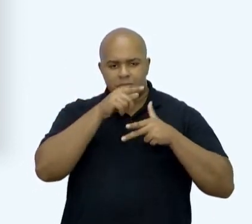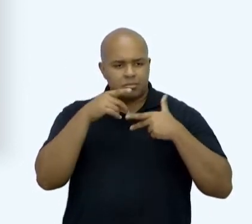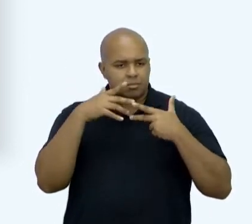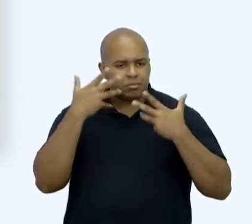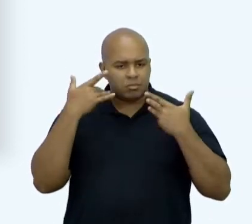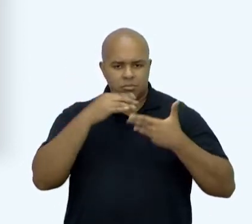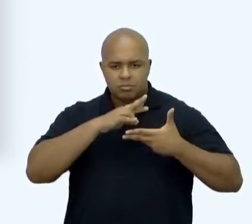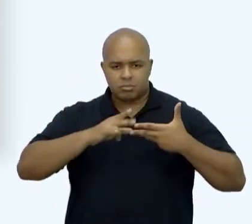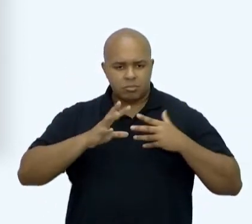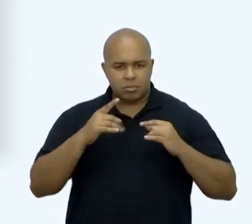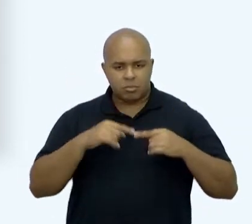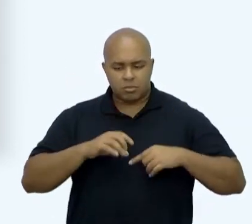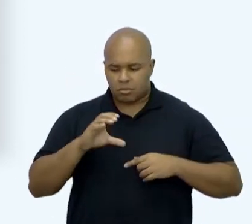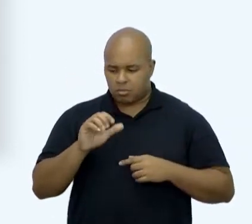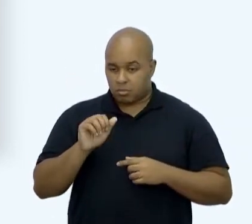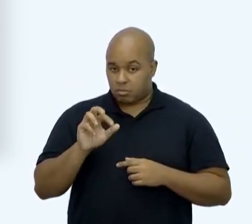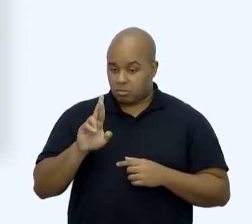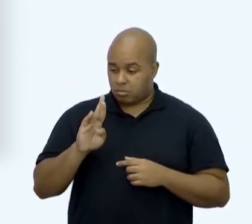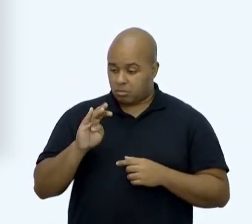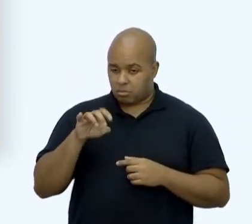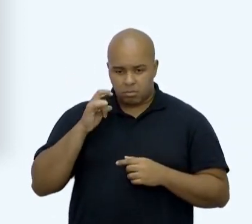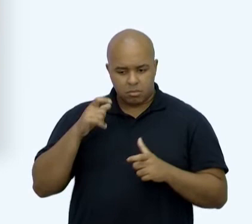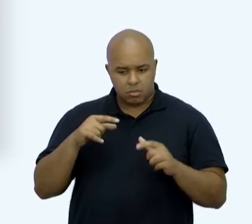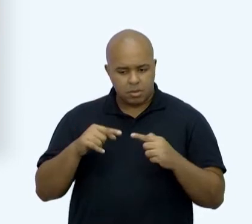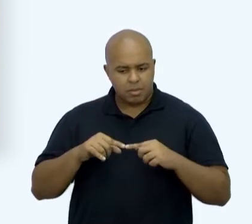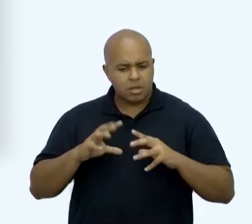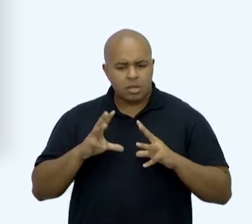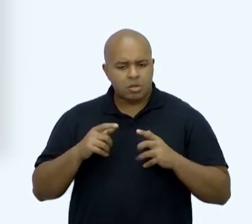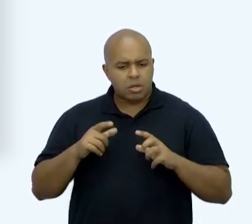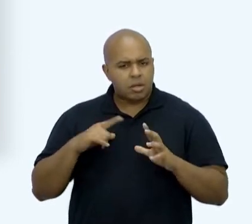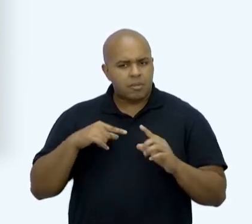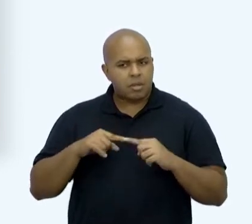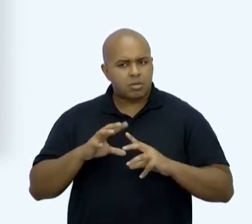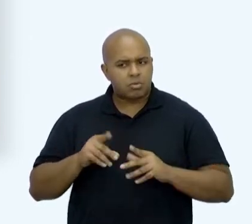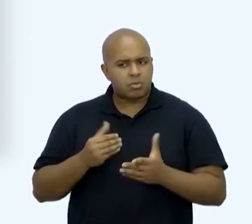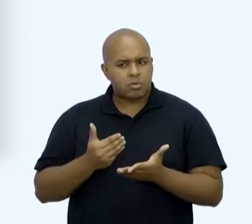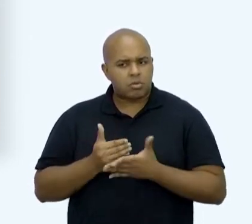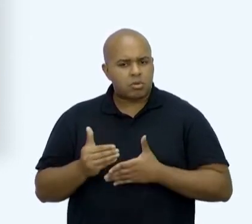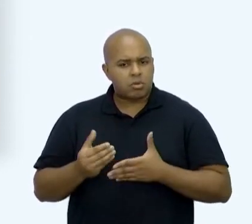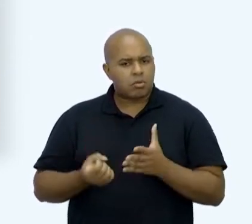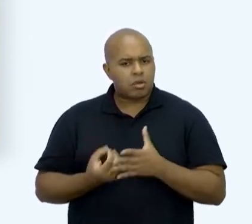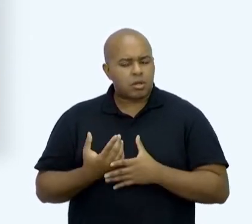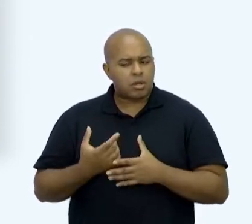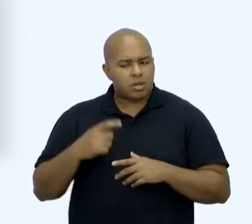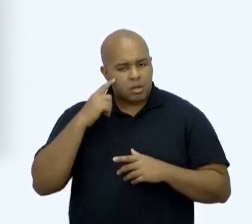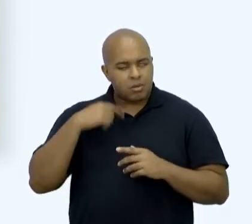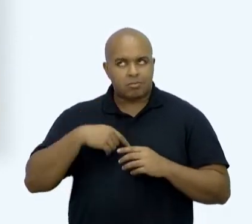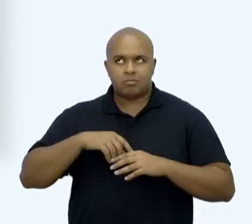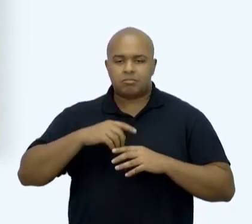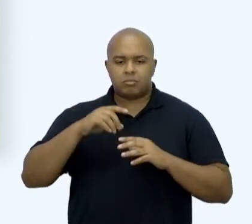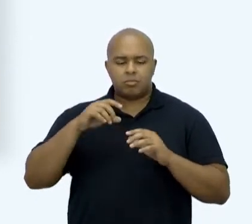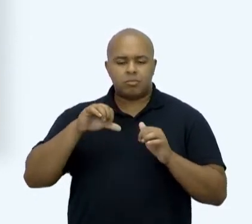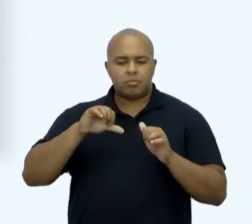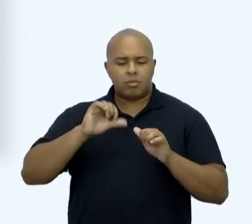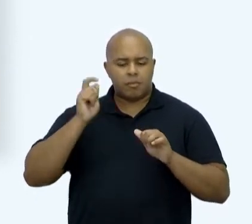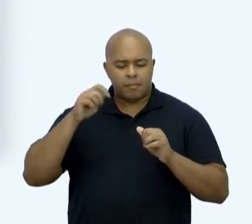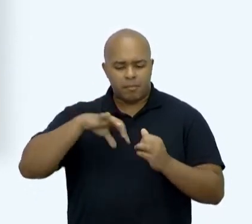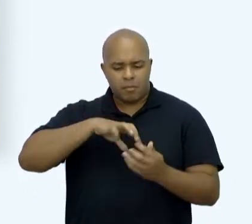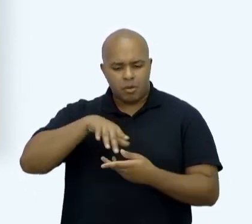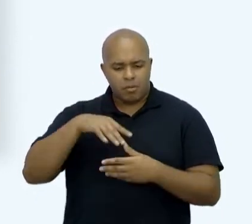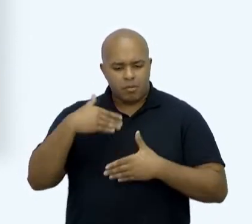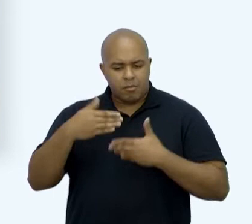planeta, essencialmente o carbono. De onde vem todo esse carbono? O grande milagre no planeta,